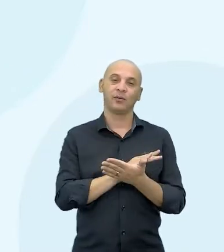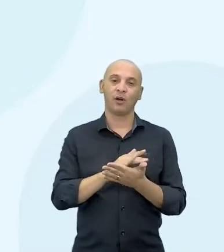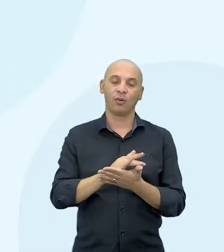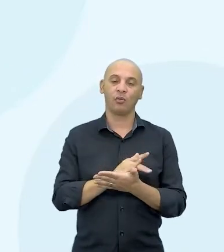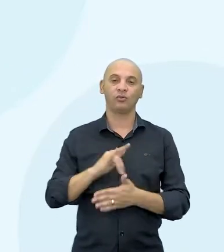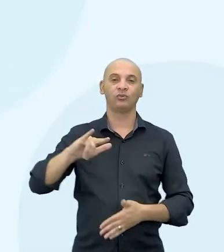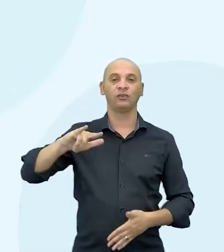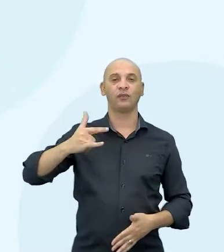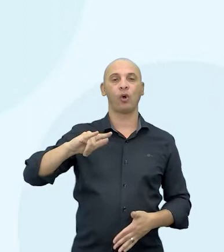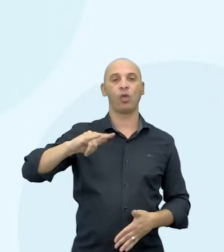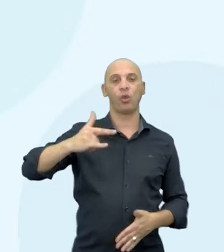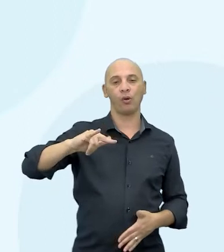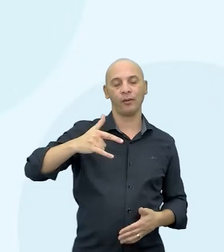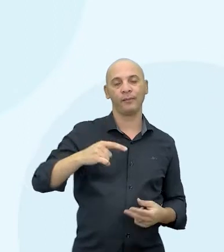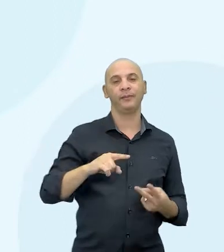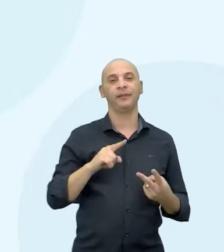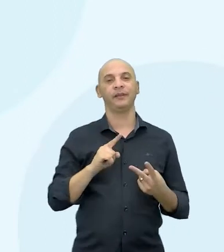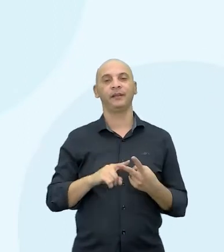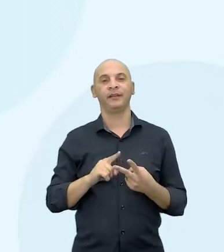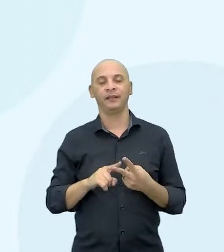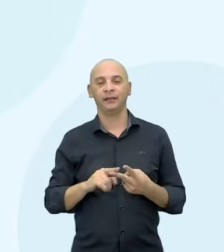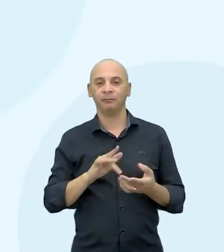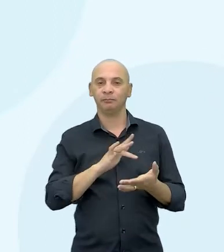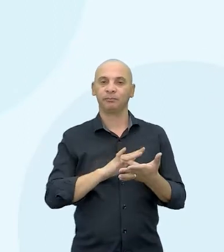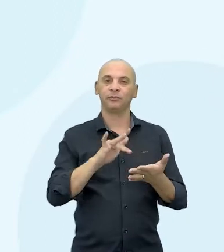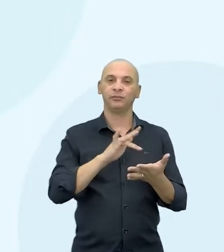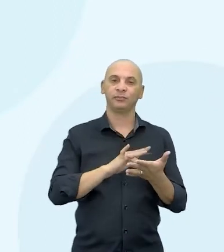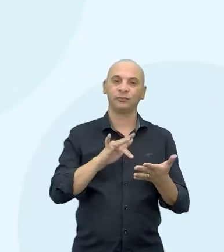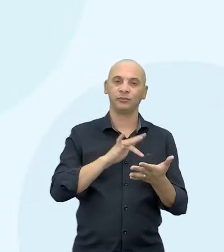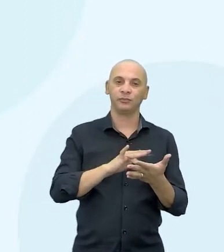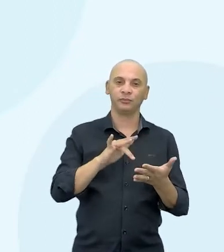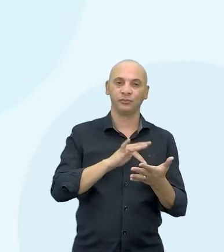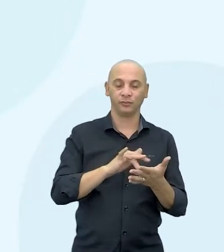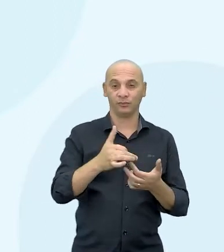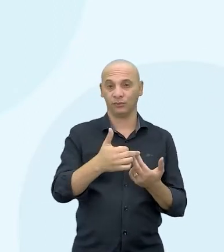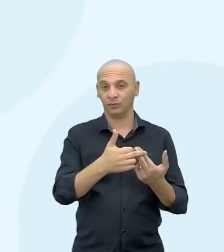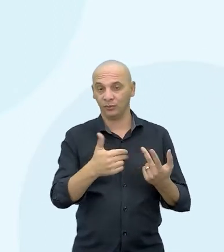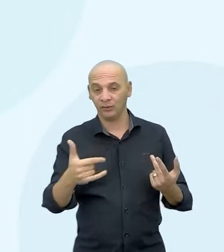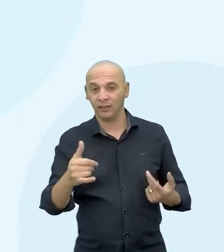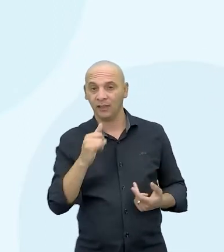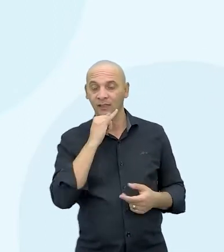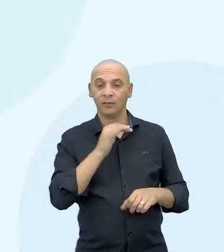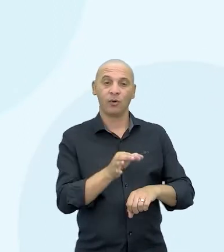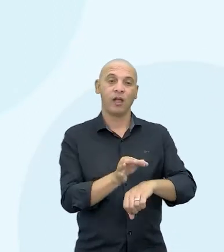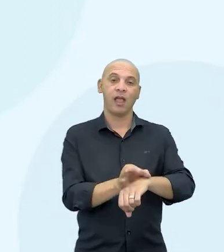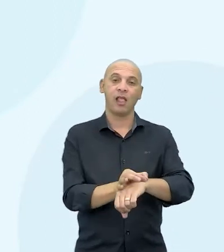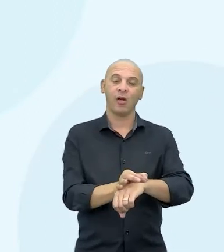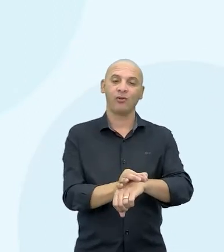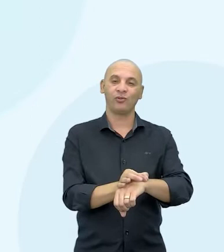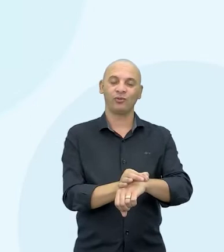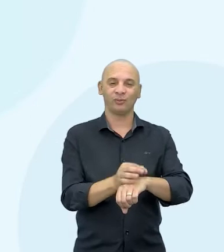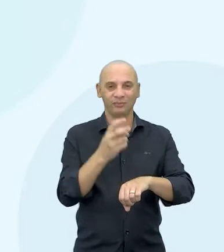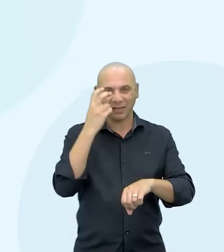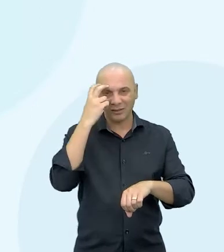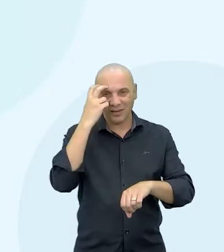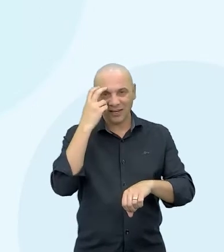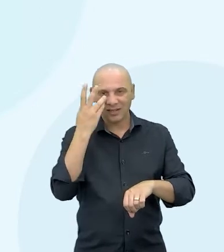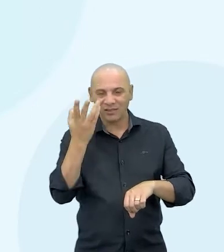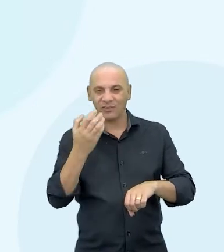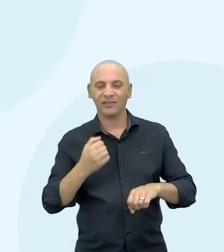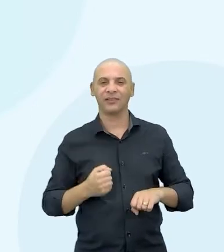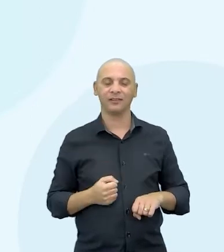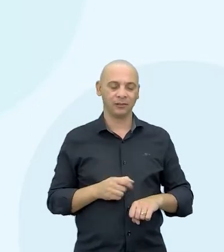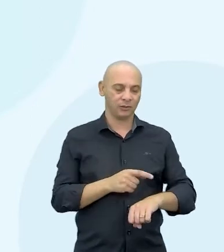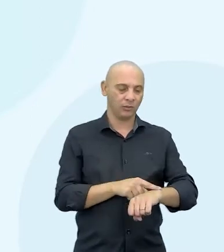drones, né? Dispositivos eletrônicos que a gente veste, do tipo relógio que a gente veste no corpo,